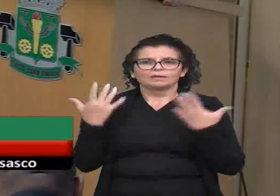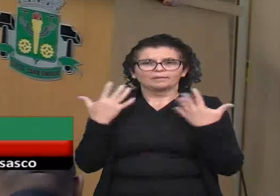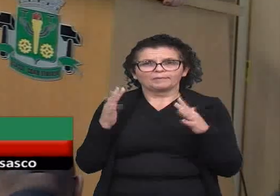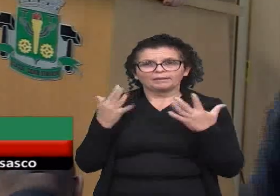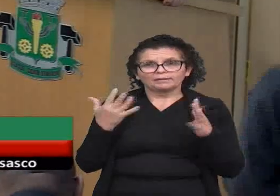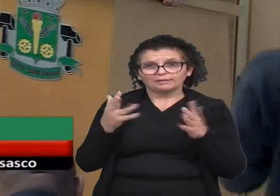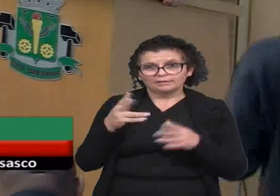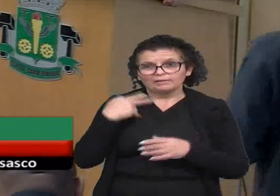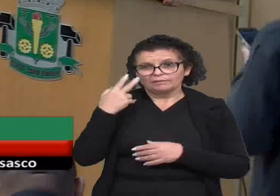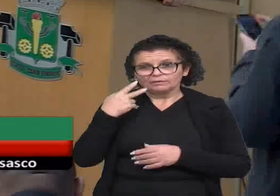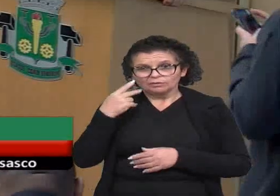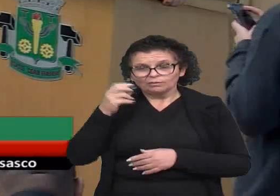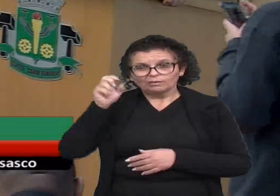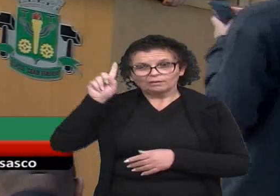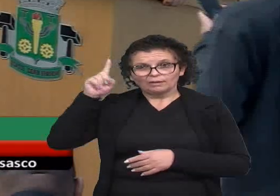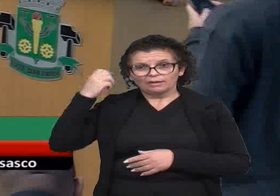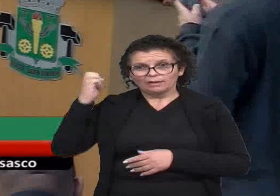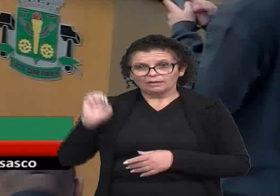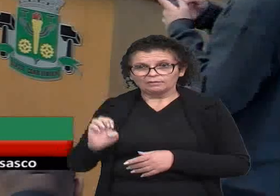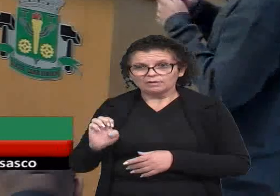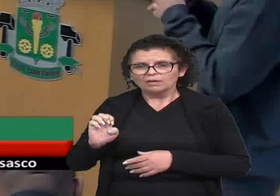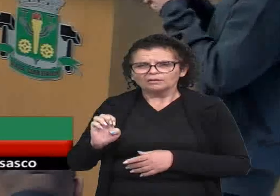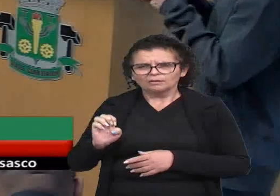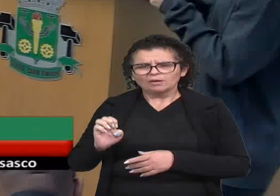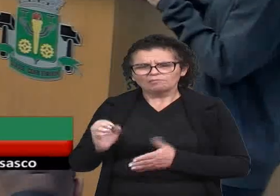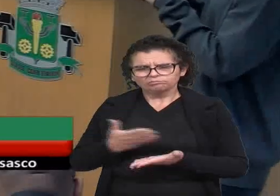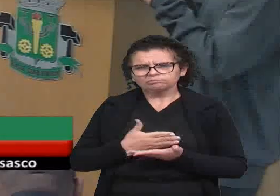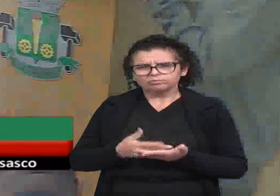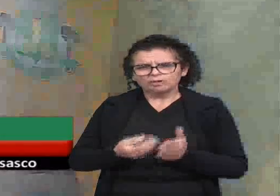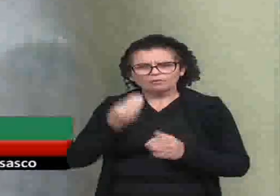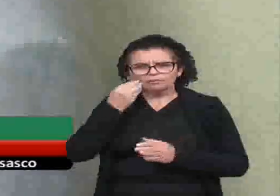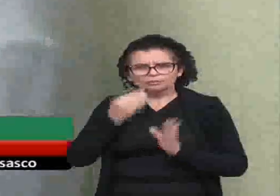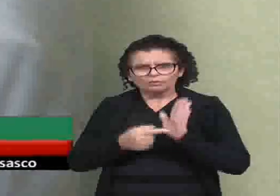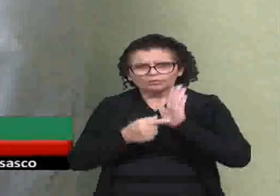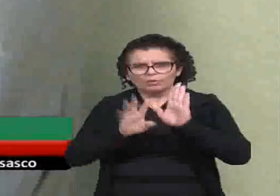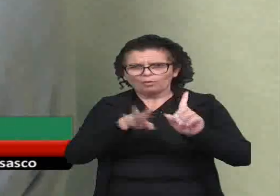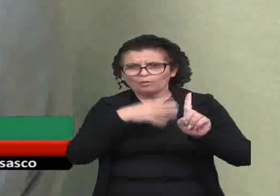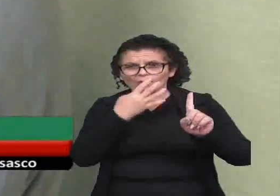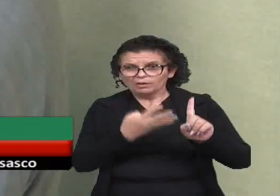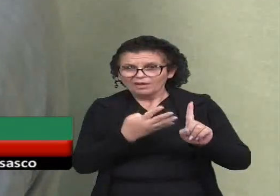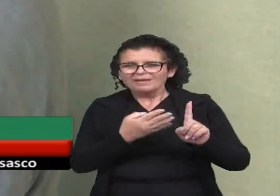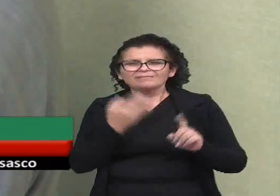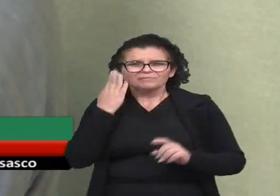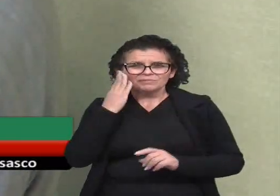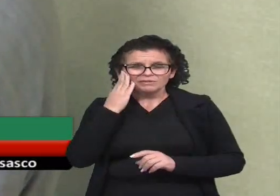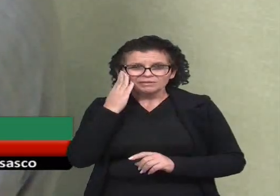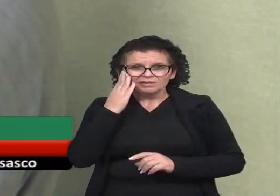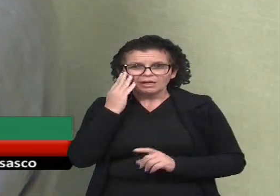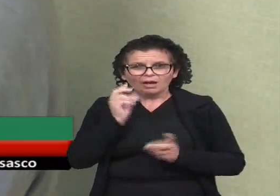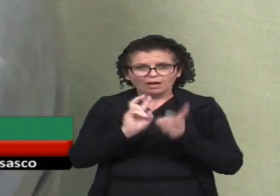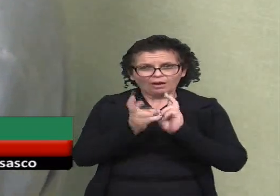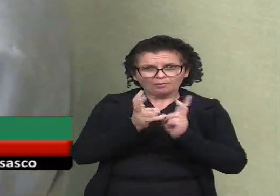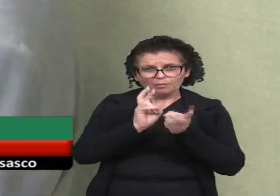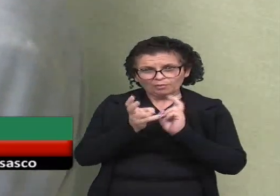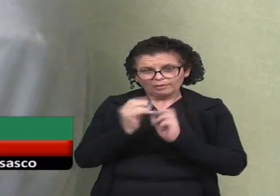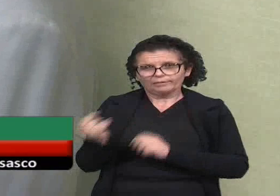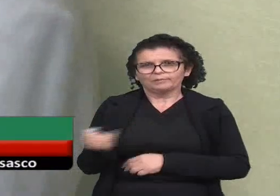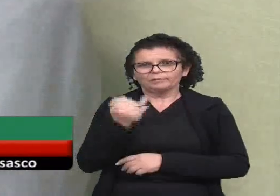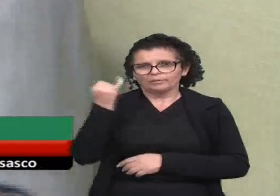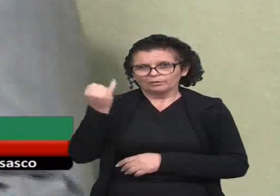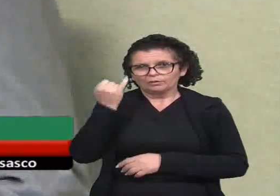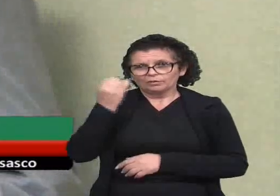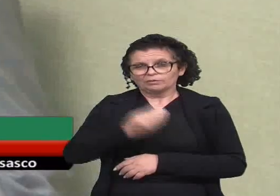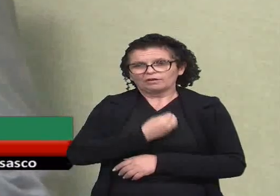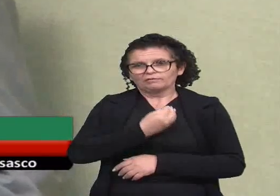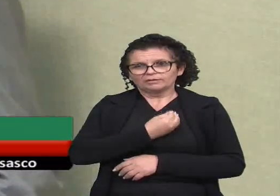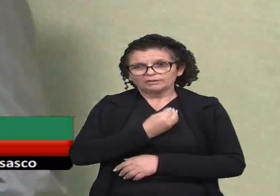a vereadora Elza Oliveira, né, por essa iniciativa. Eu sei o quanto a capoeira é importante na vida